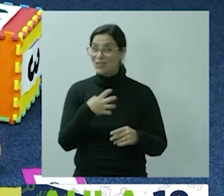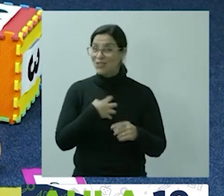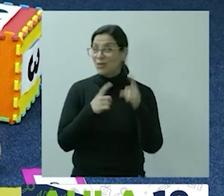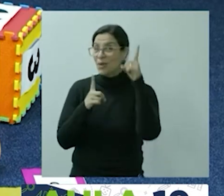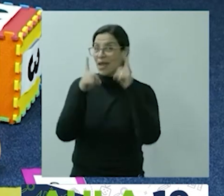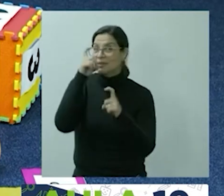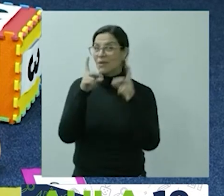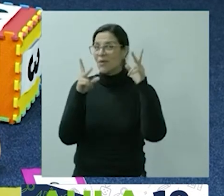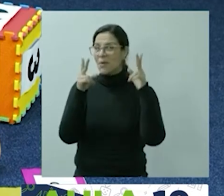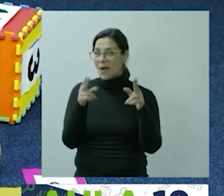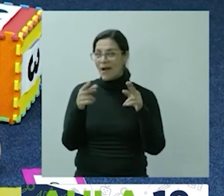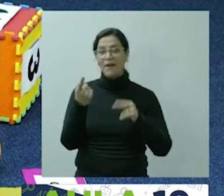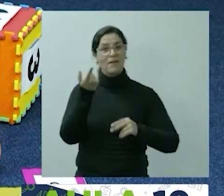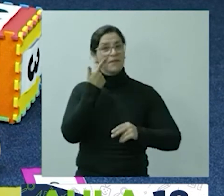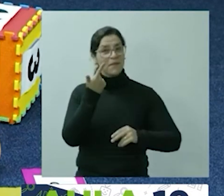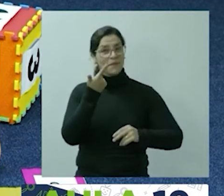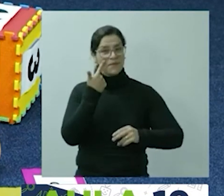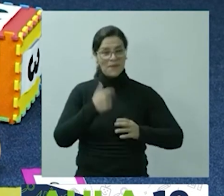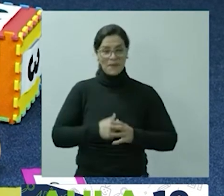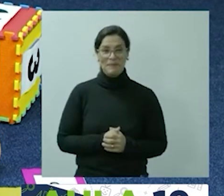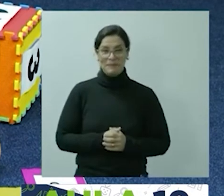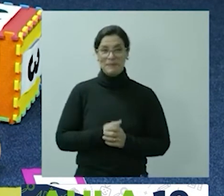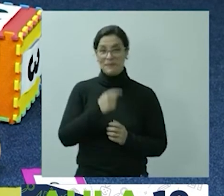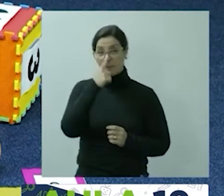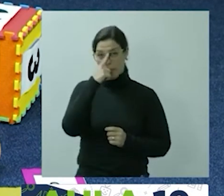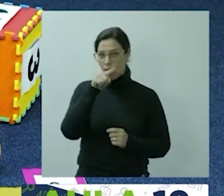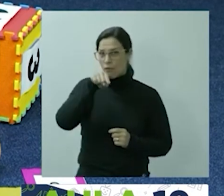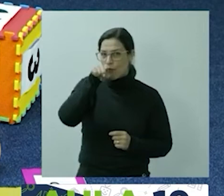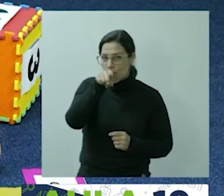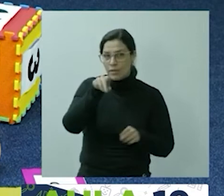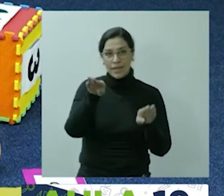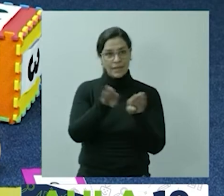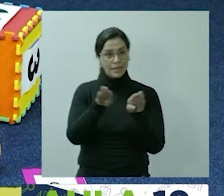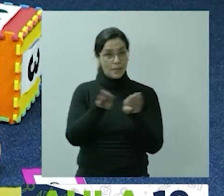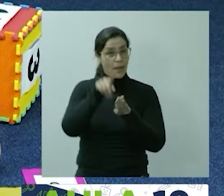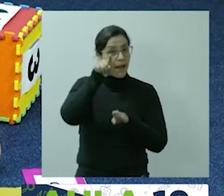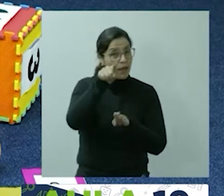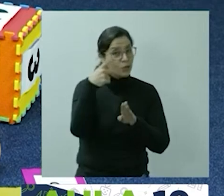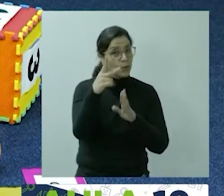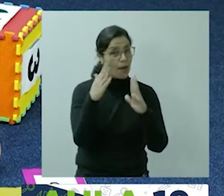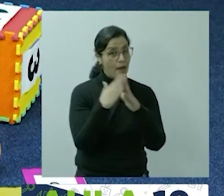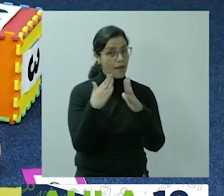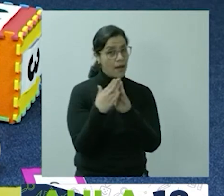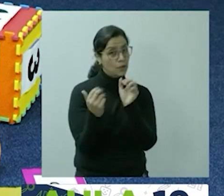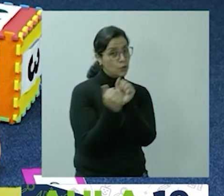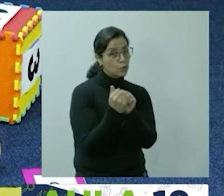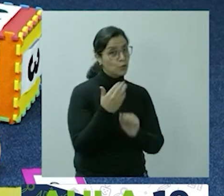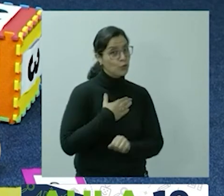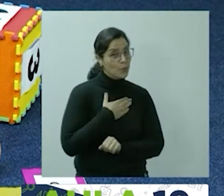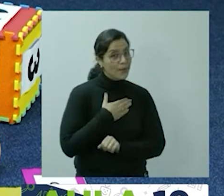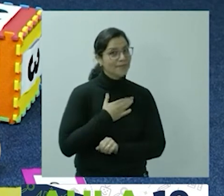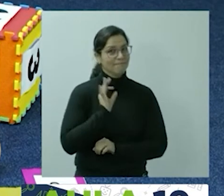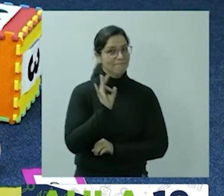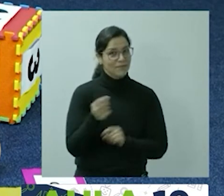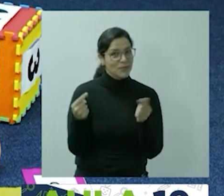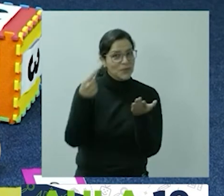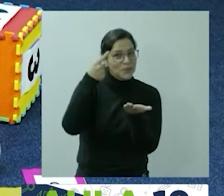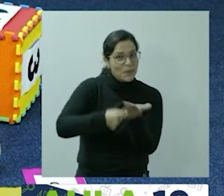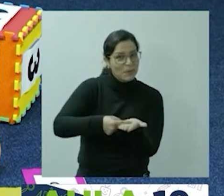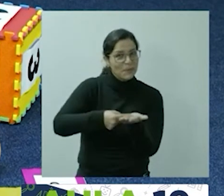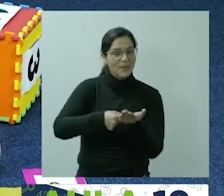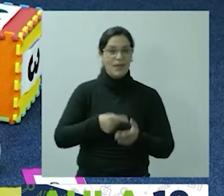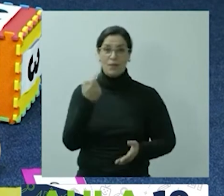mesmo rostinho que essa carinha está mostrando para gente. E eu quero que vocês façam aí junto comigo.